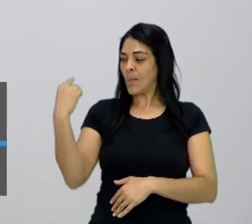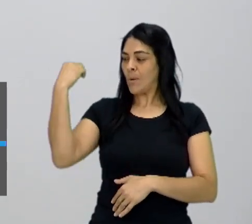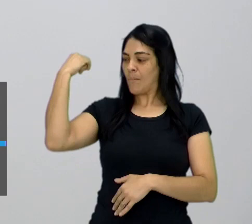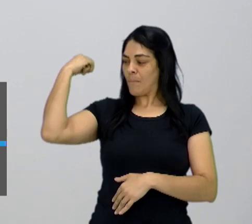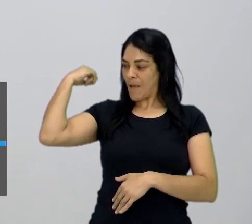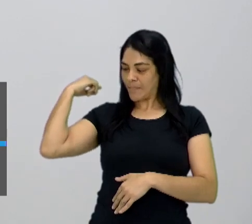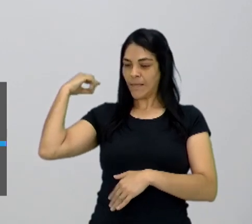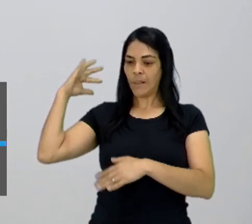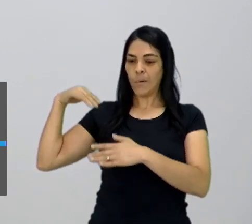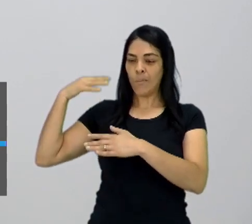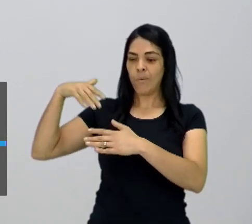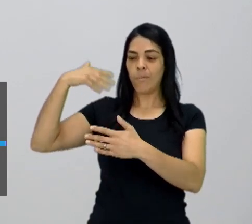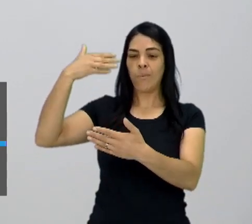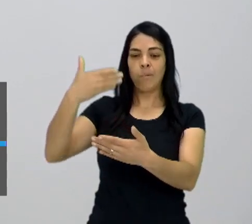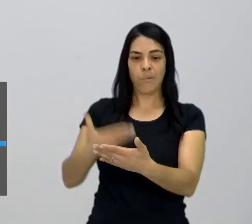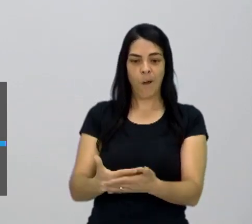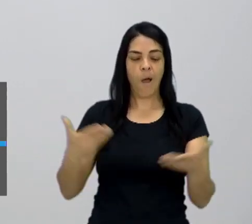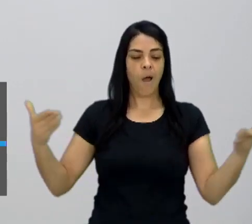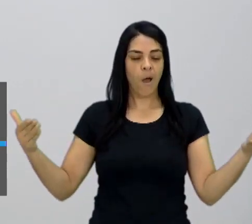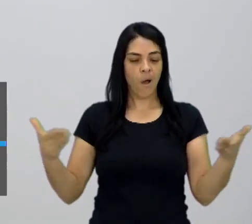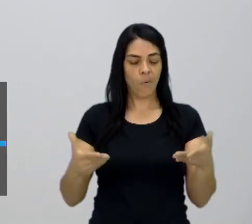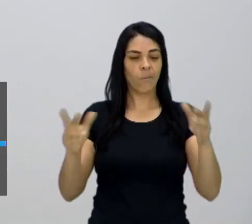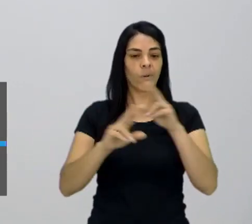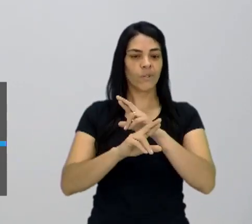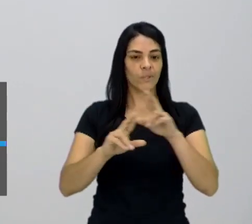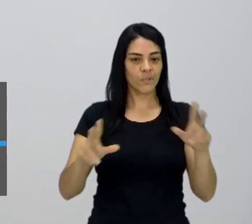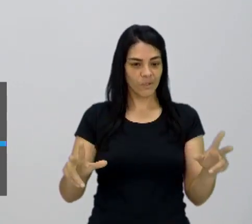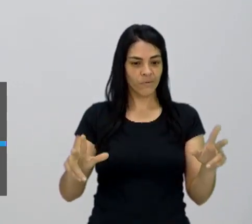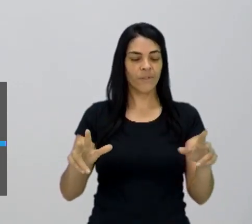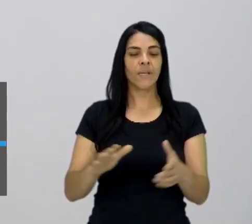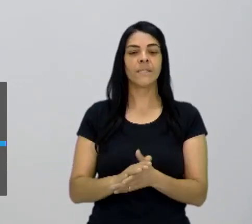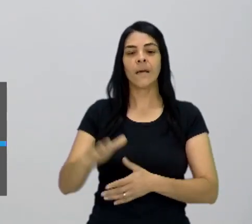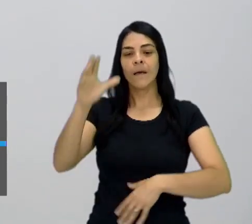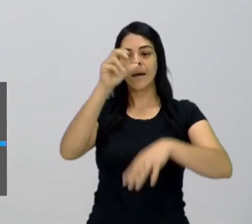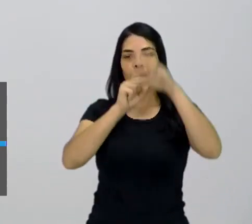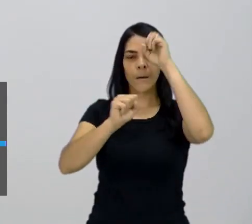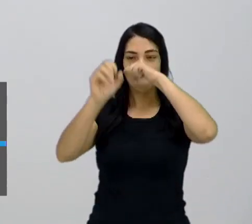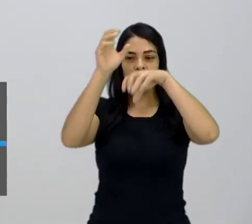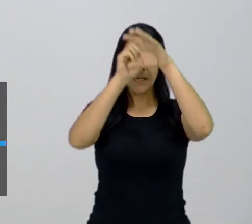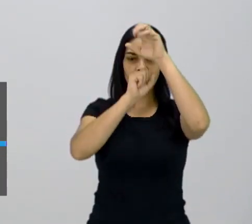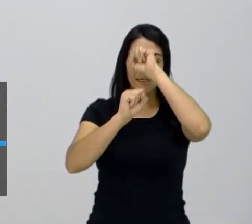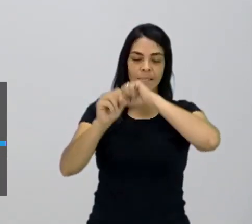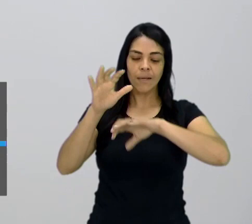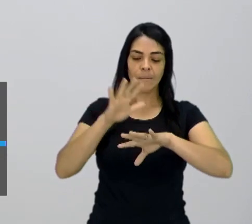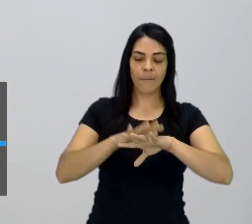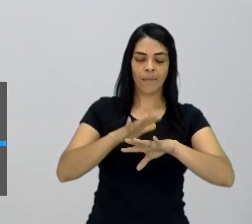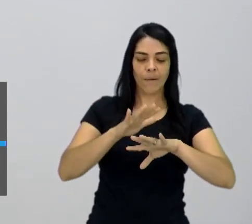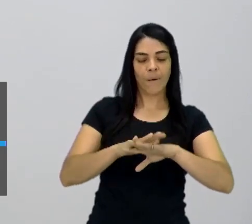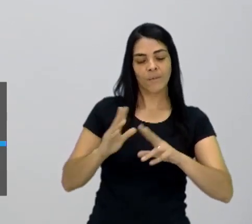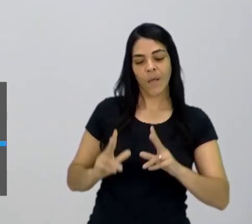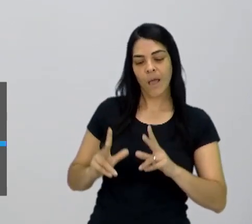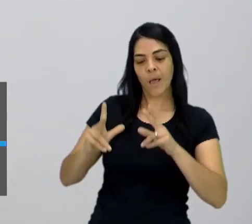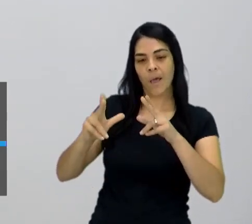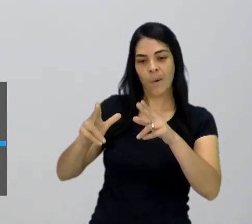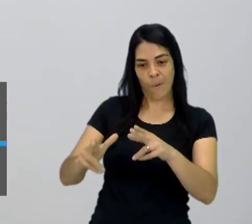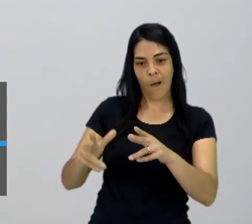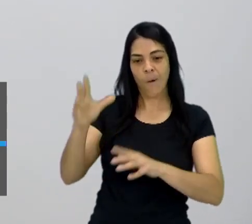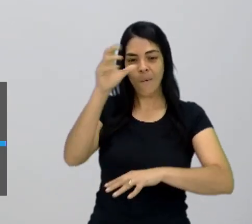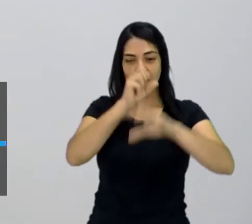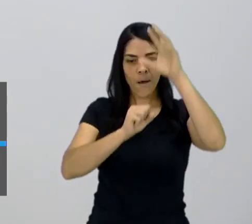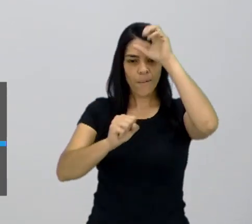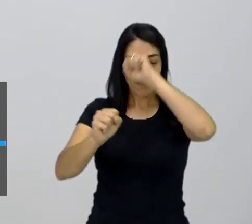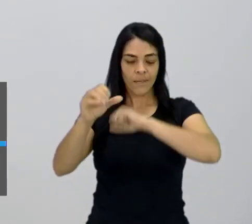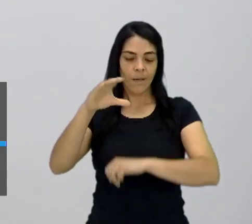os fenômenos naturais, é isso mesmo. Aprender matemática é como aprender língua portuguesa, aprender inglês, né? Ela é uma linguagem. Tá